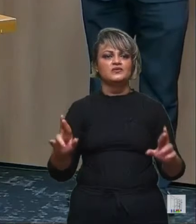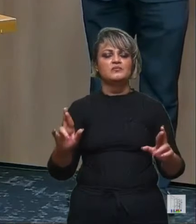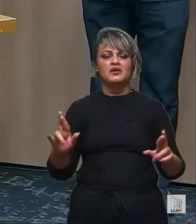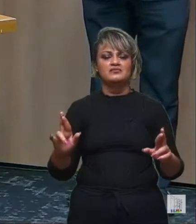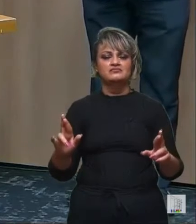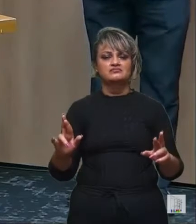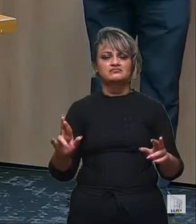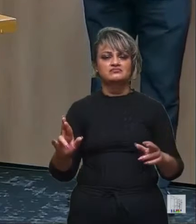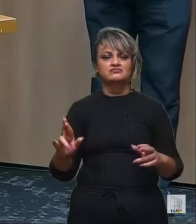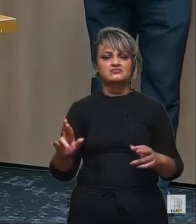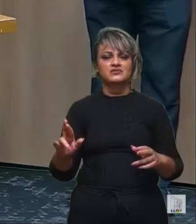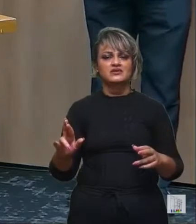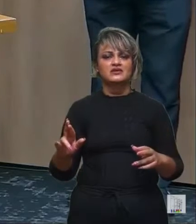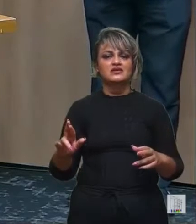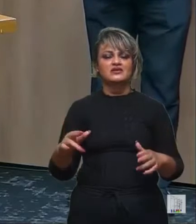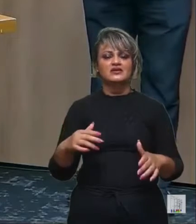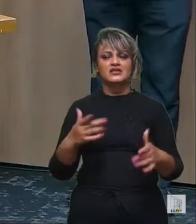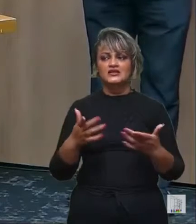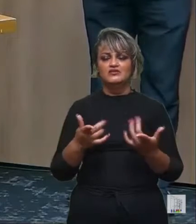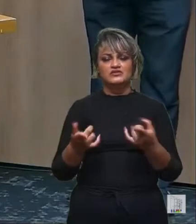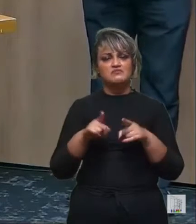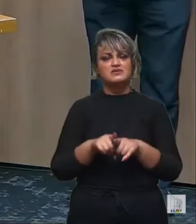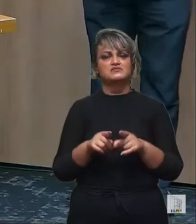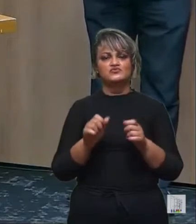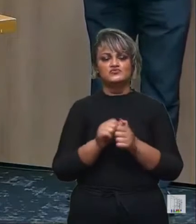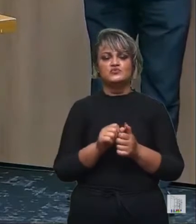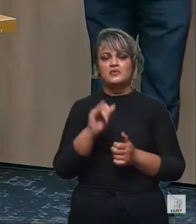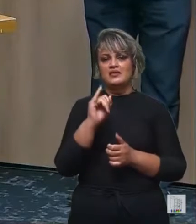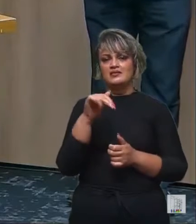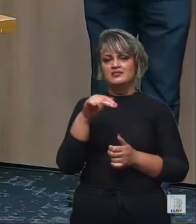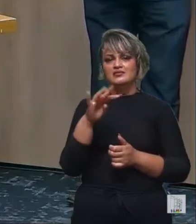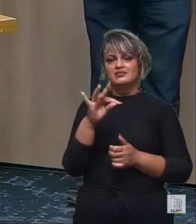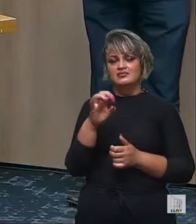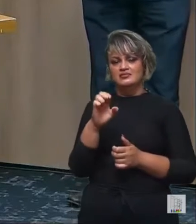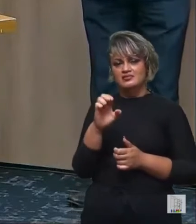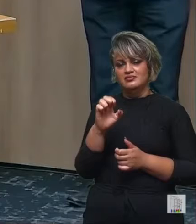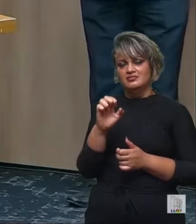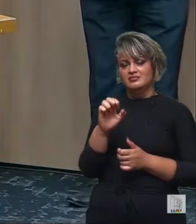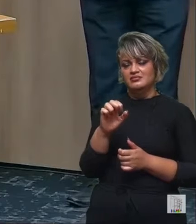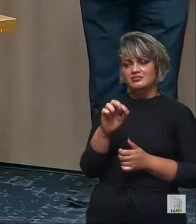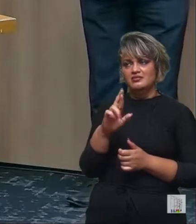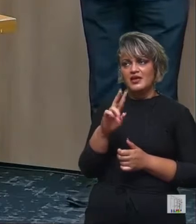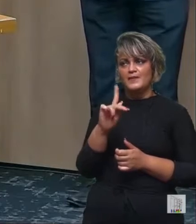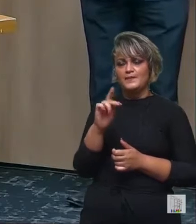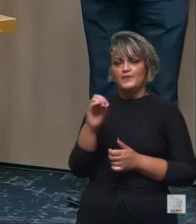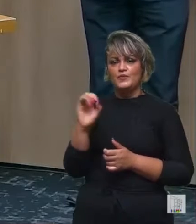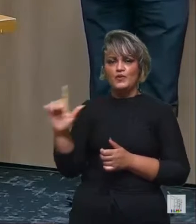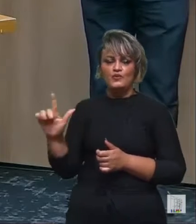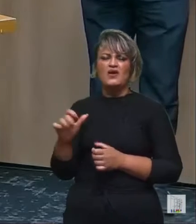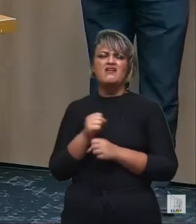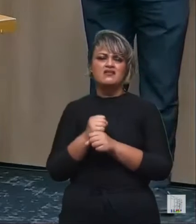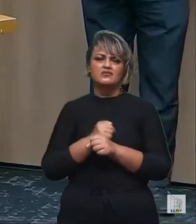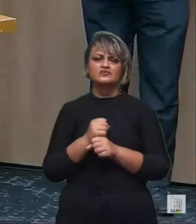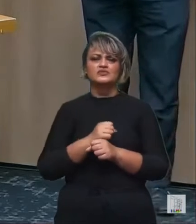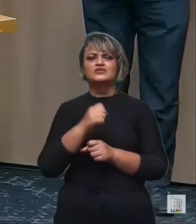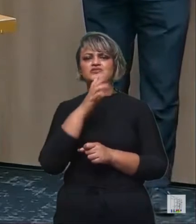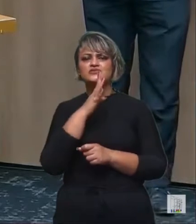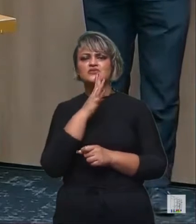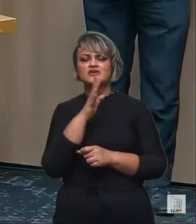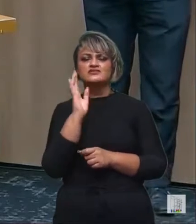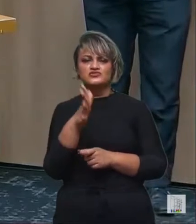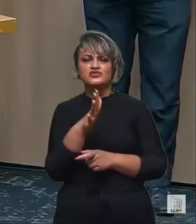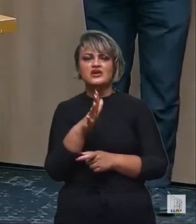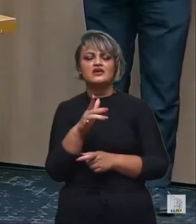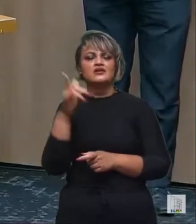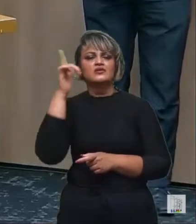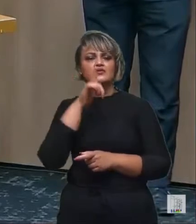Secretário-Geral da Interpol, quero te dizer que nos conhecemos há muitos anos e que é um orgulho, enquanto Polícia Judiciária, poder contar com o